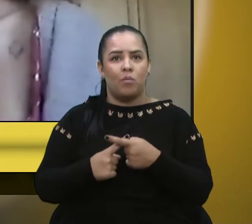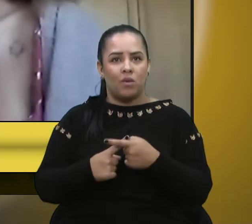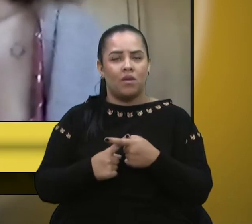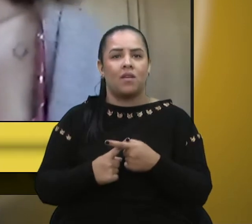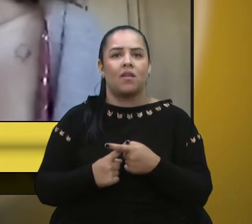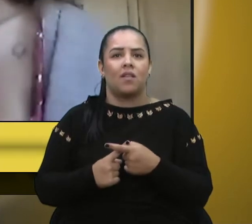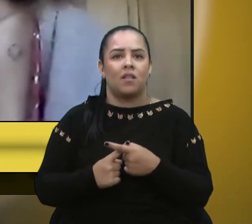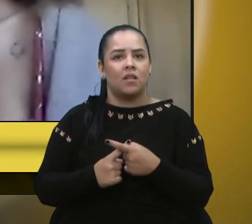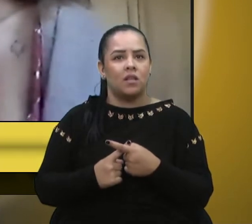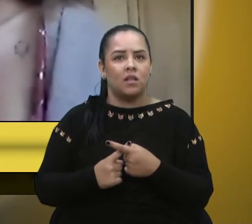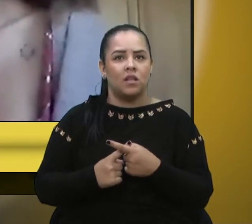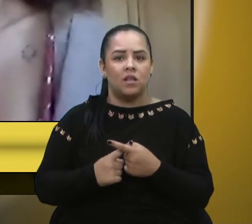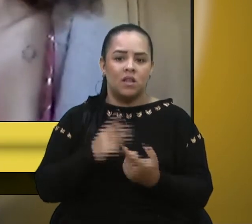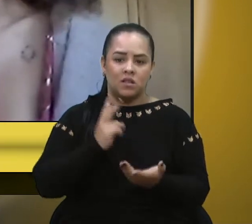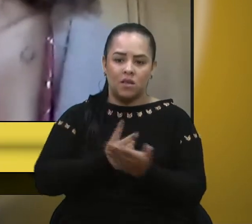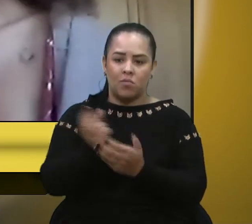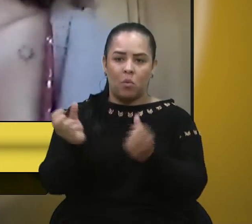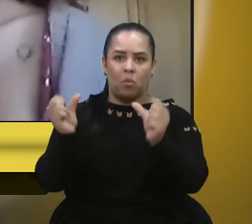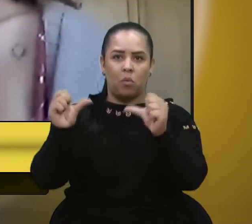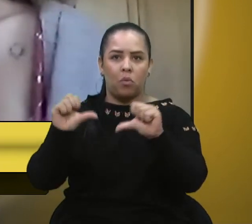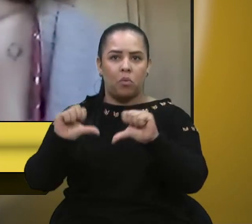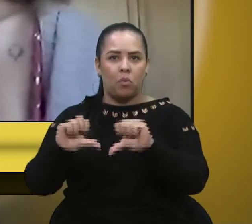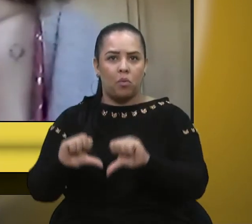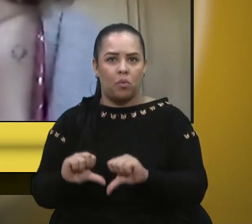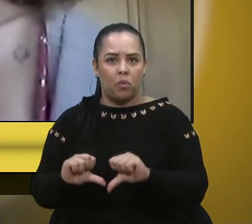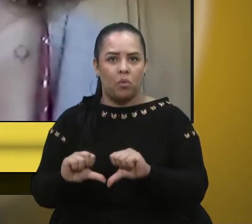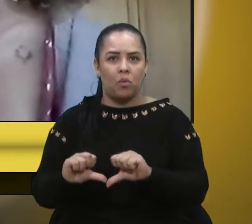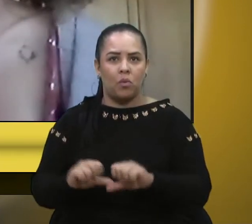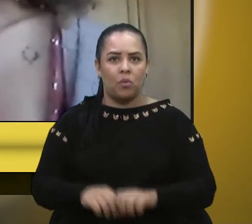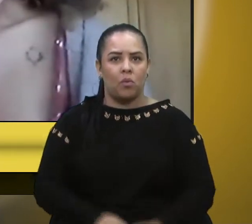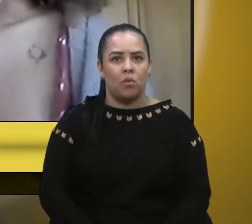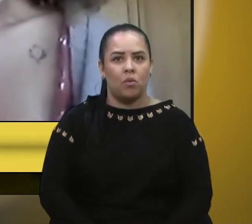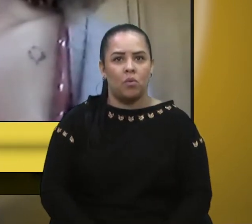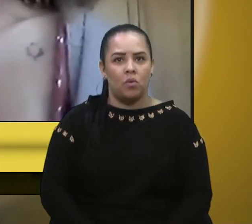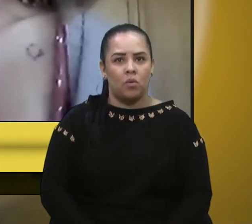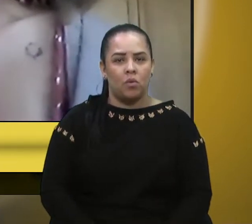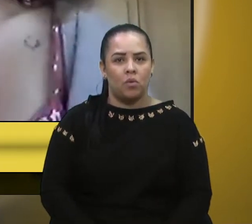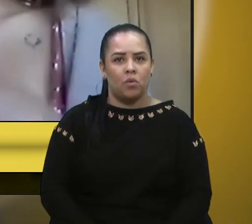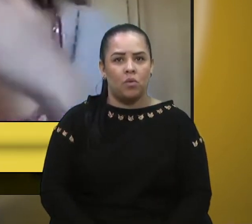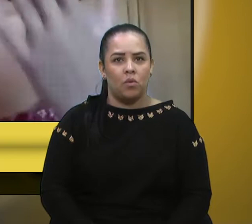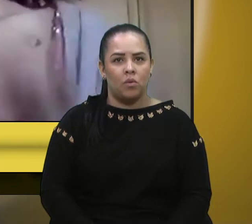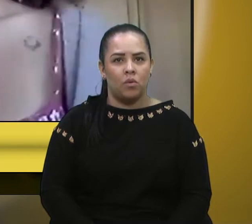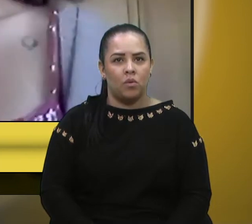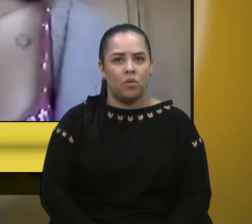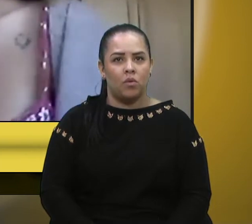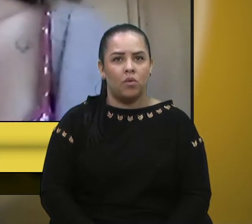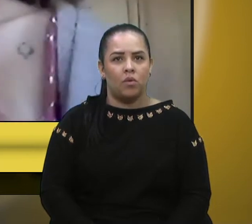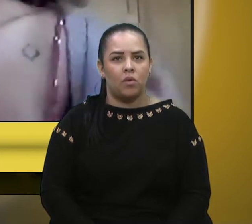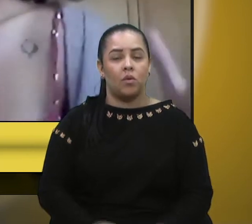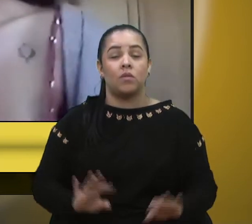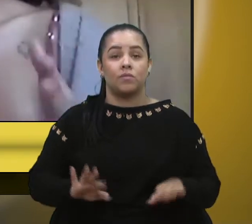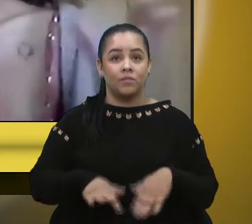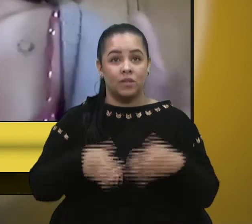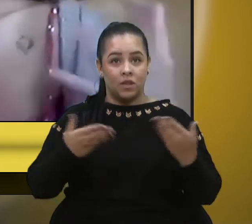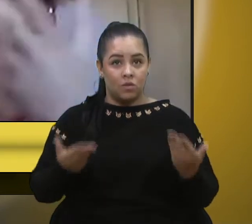infelizmente, cada vez vem piorando mais, ao invés de melhorar, né? Então, a questão da renda